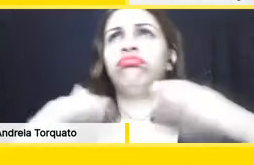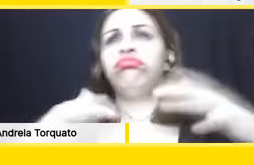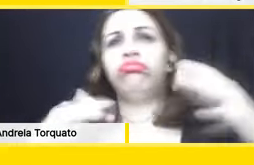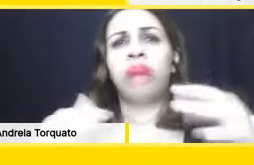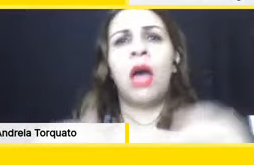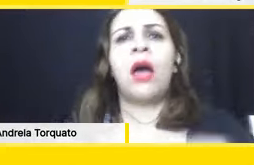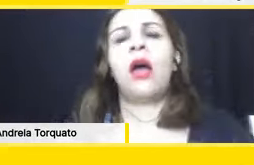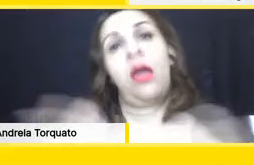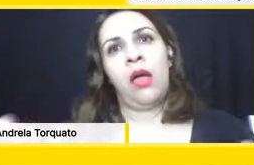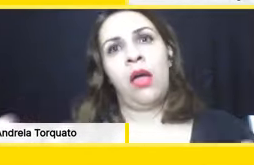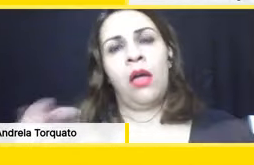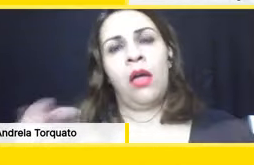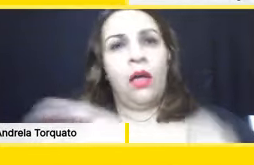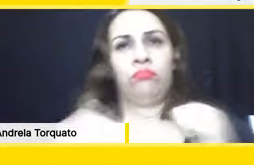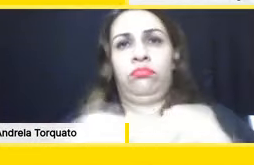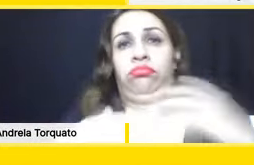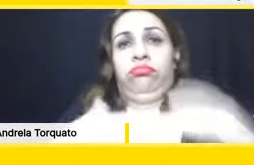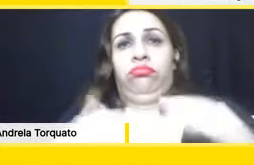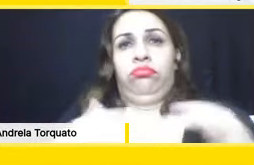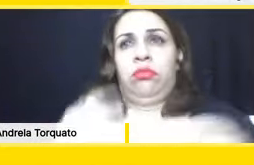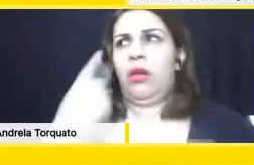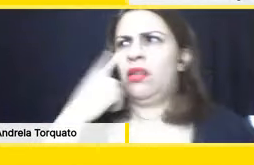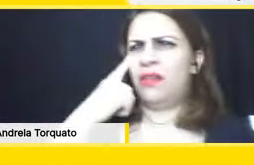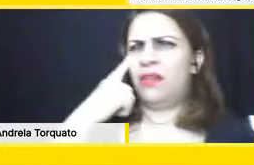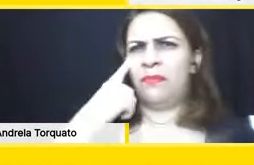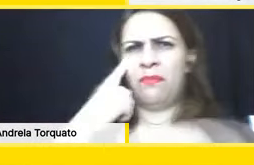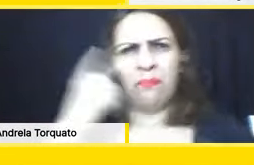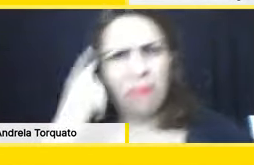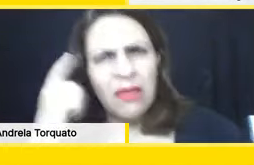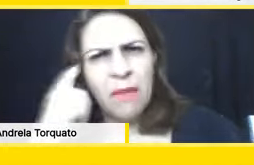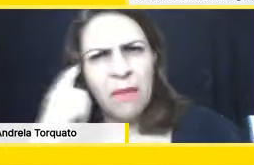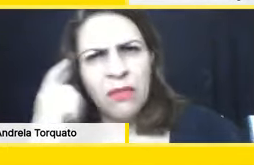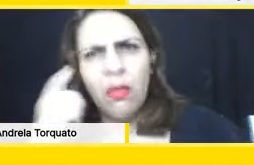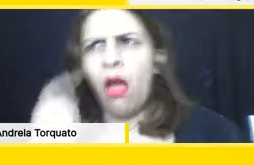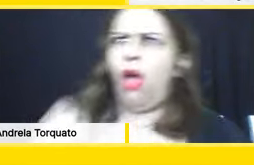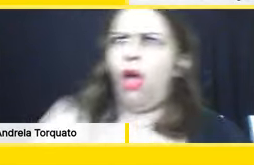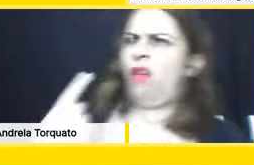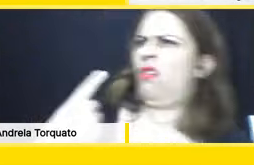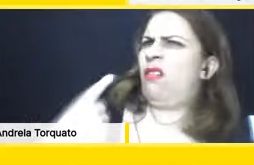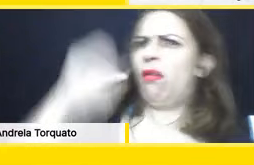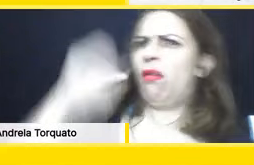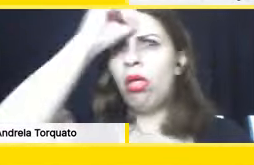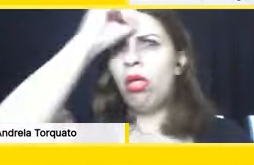uma crise convulsiva, certo? Que é derivada da epilepsia,